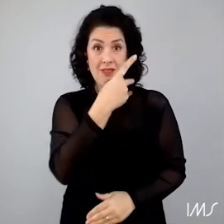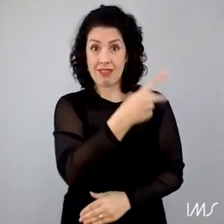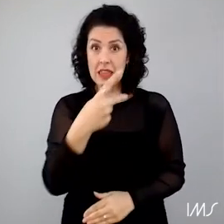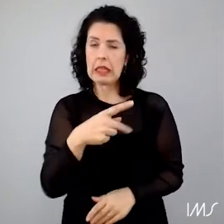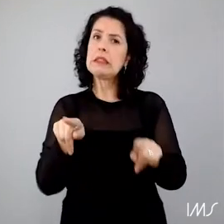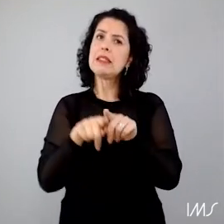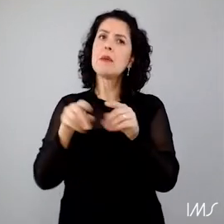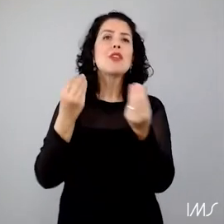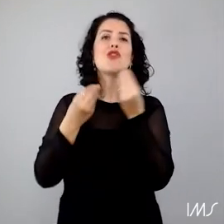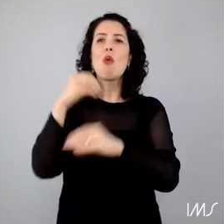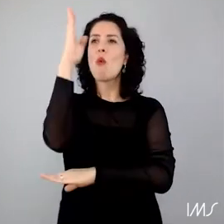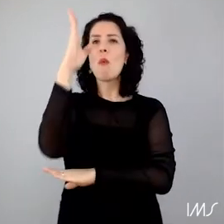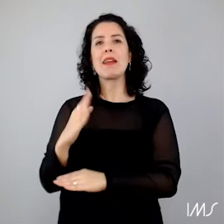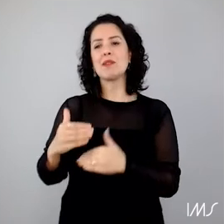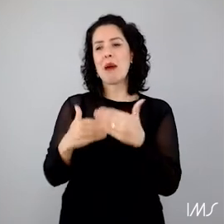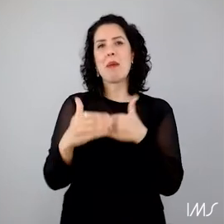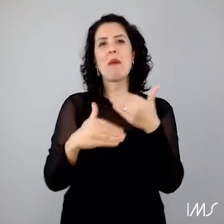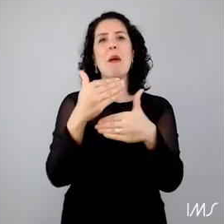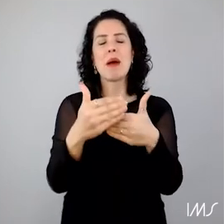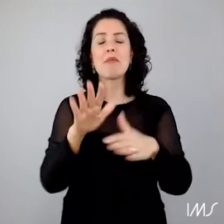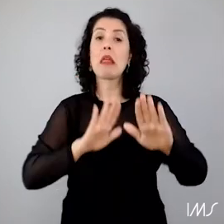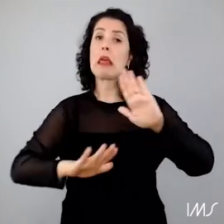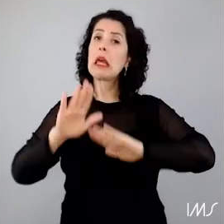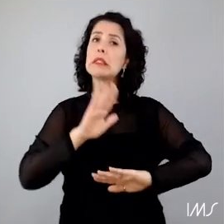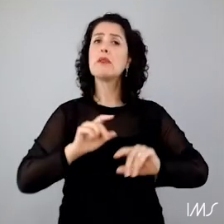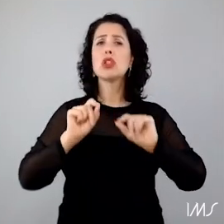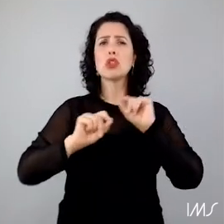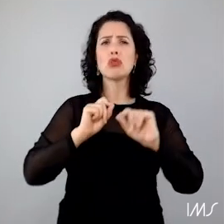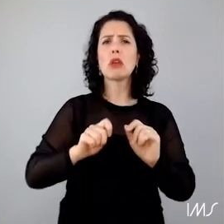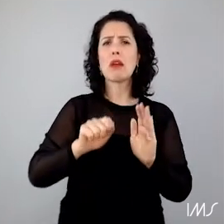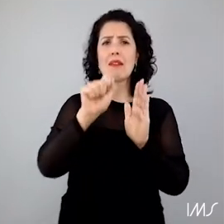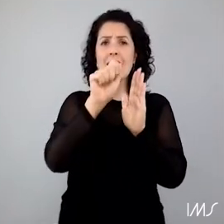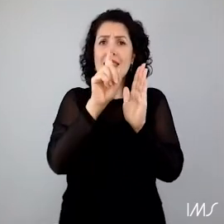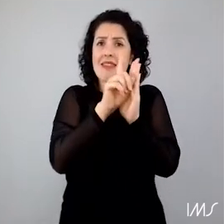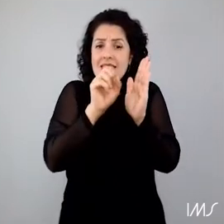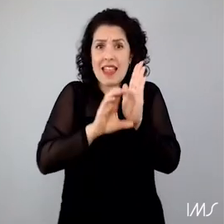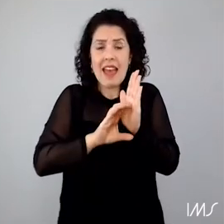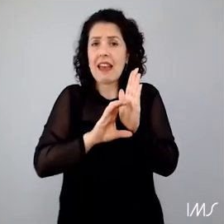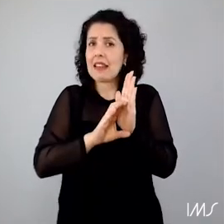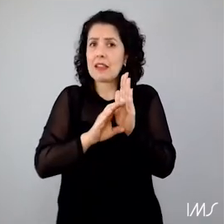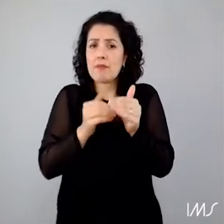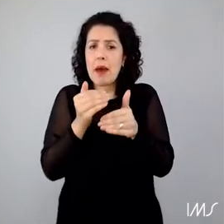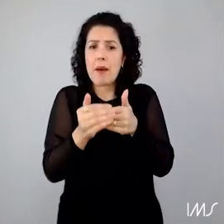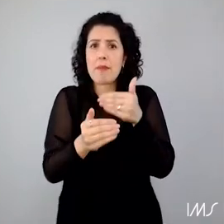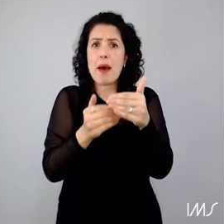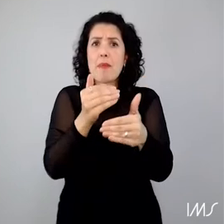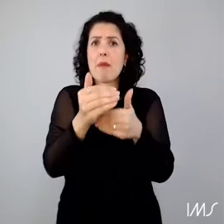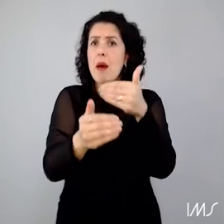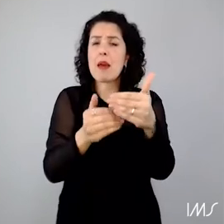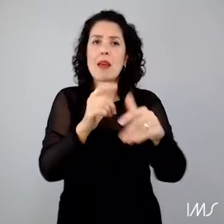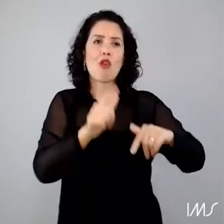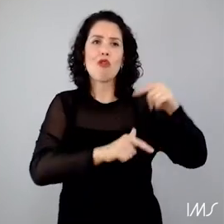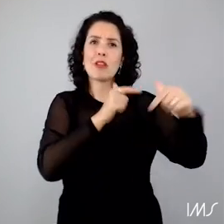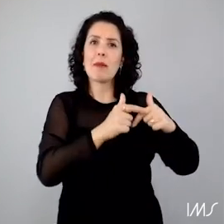país, fazendo com que, muitas vezes, entre décadas à frente, seus trabalhos